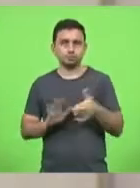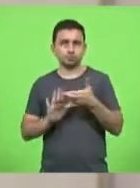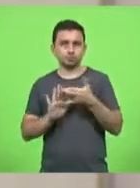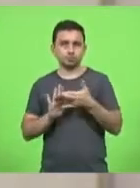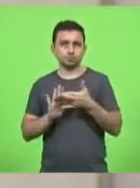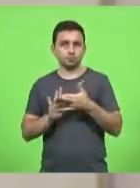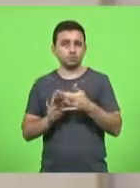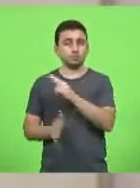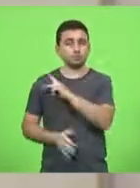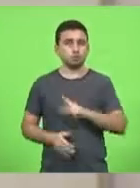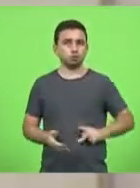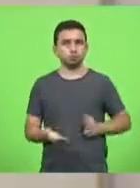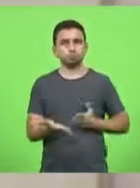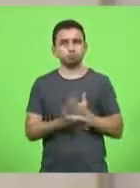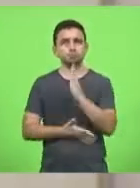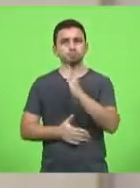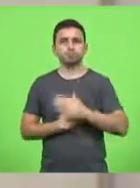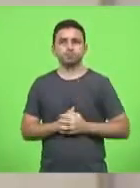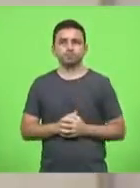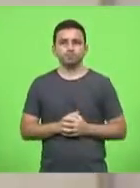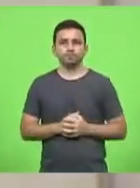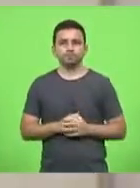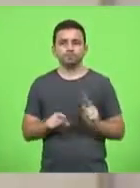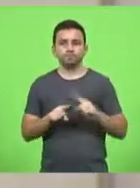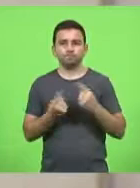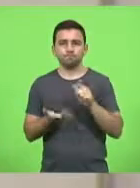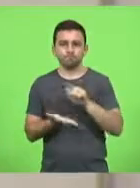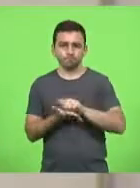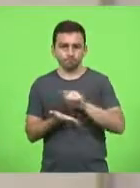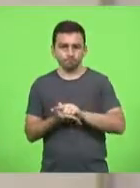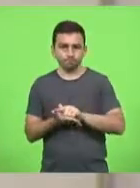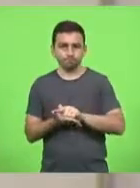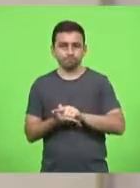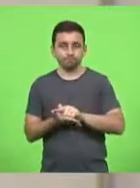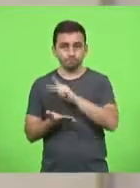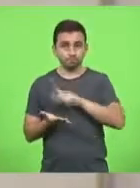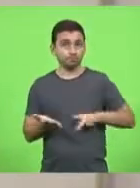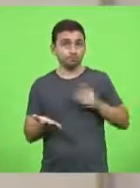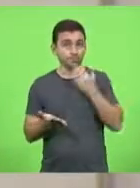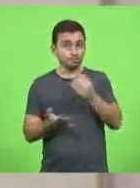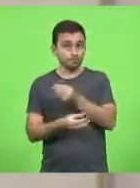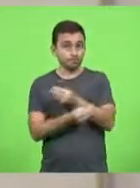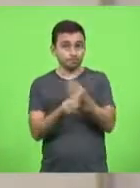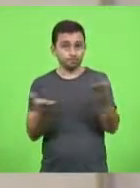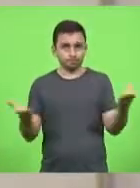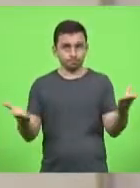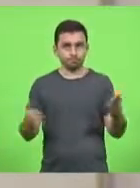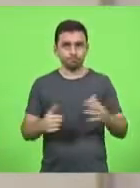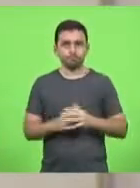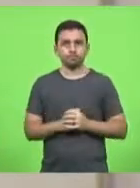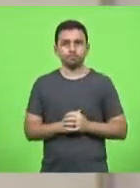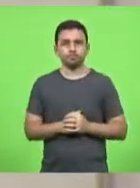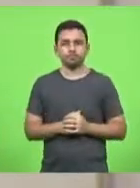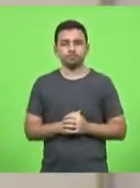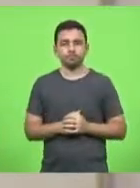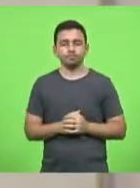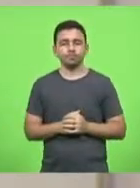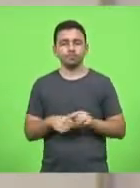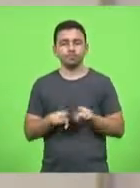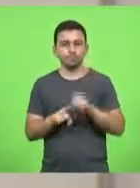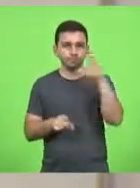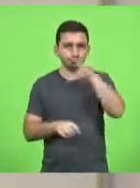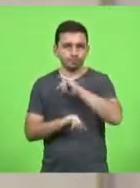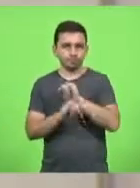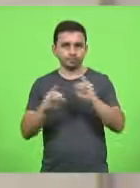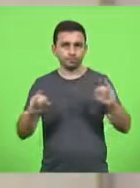presidente deu-as por aprovadas. Expediente. O senhor presidente solicitou que se procedesse à distribuição. Breves